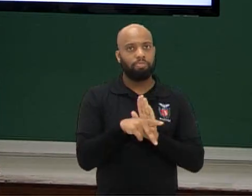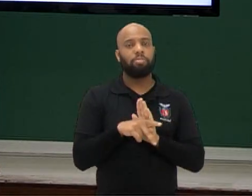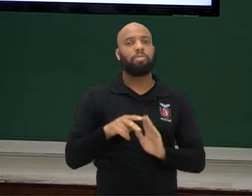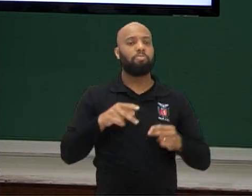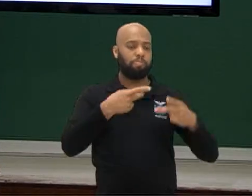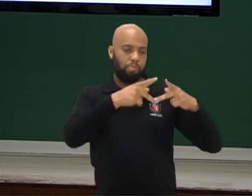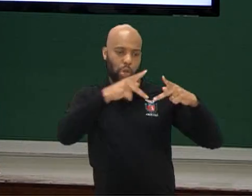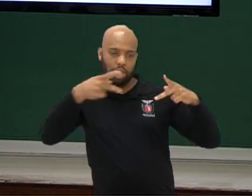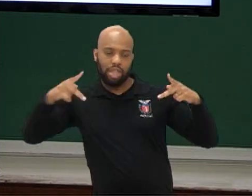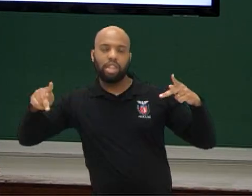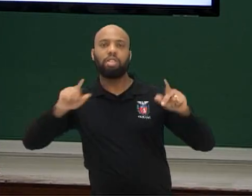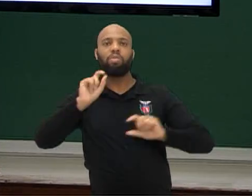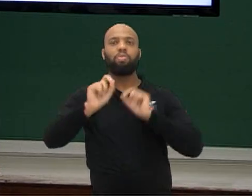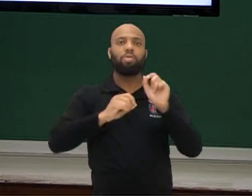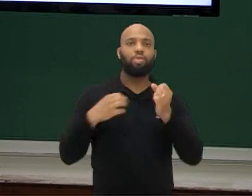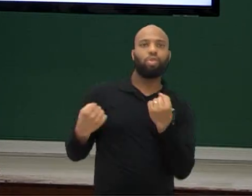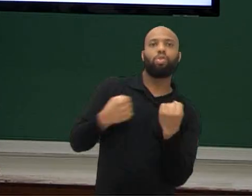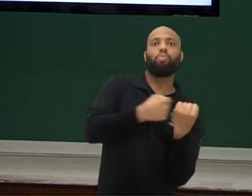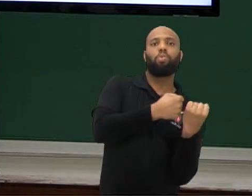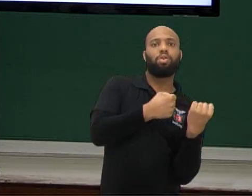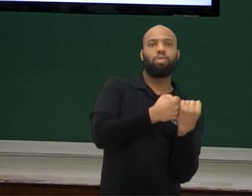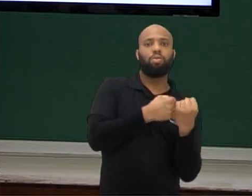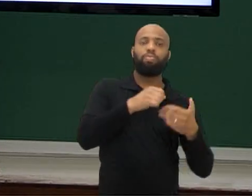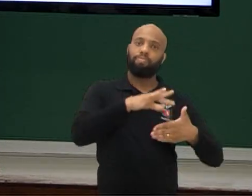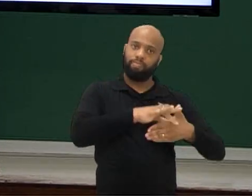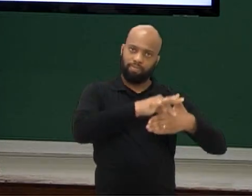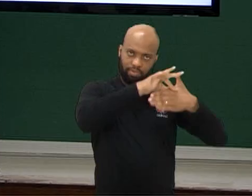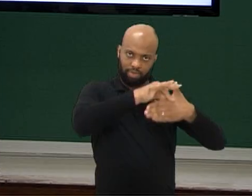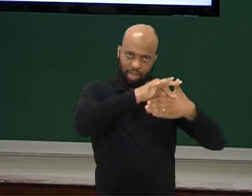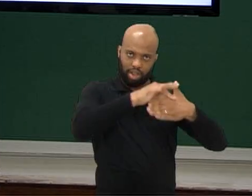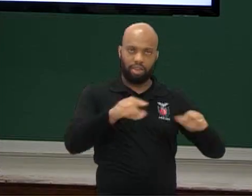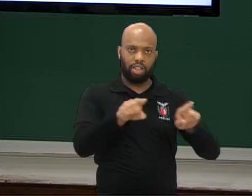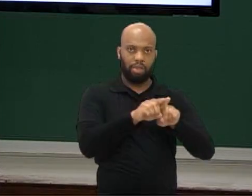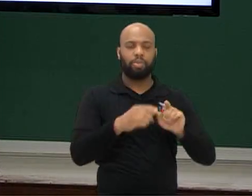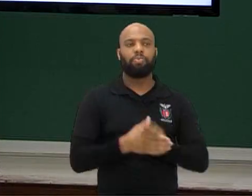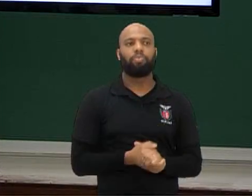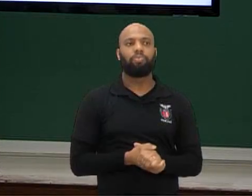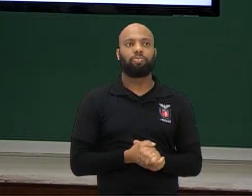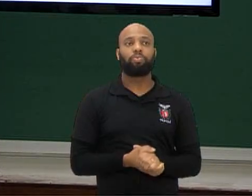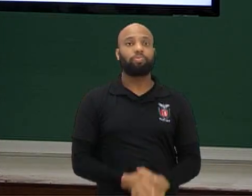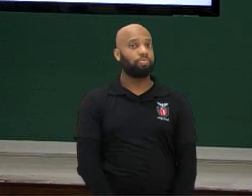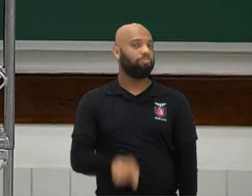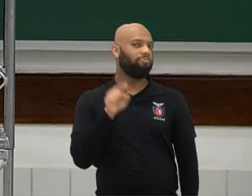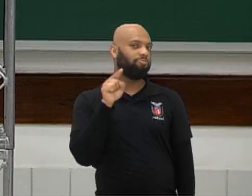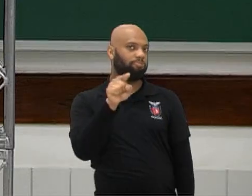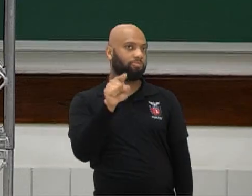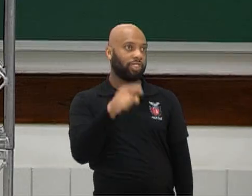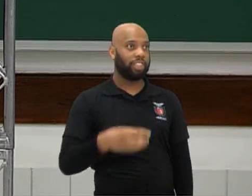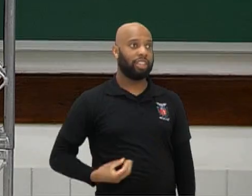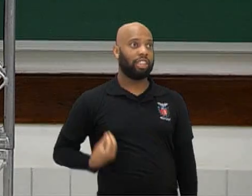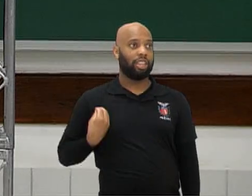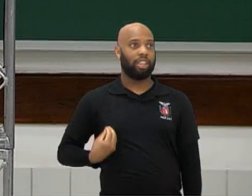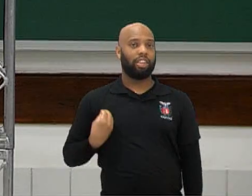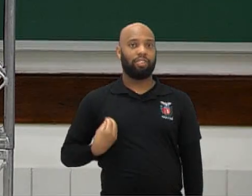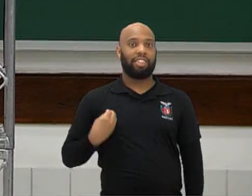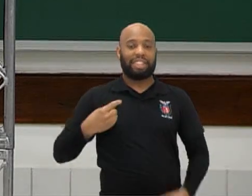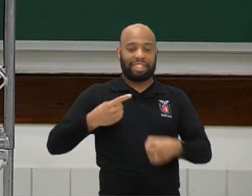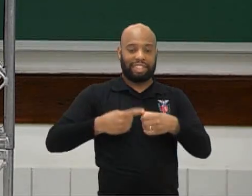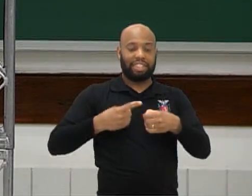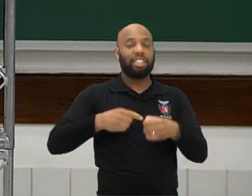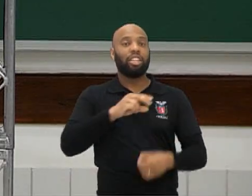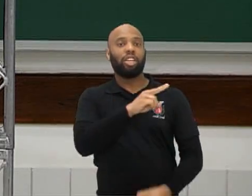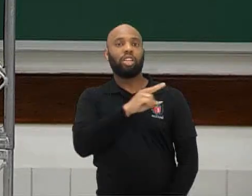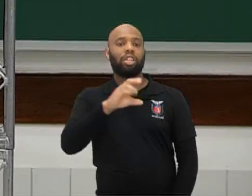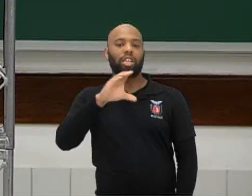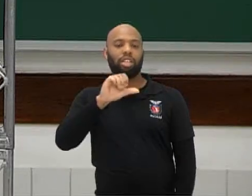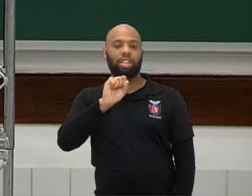de proteína, que acaba substituindo a carne. Você que mora em Castro, em